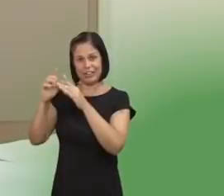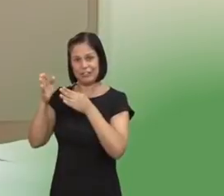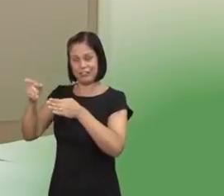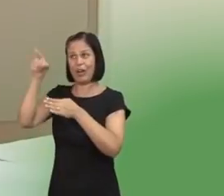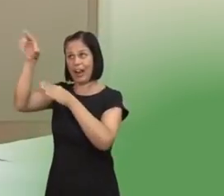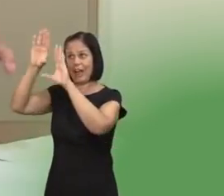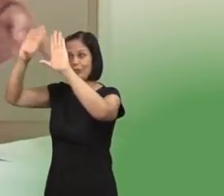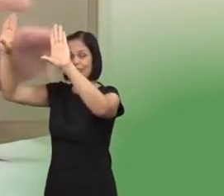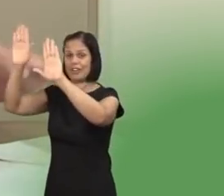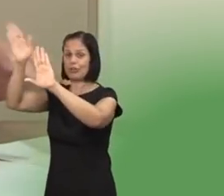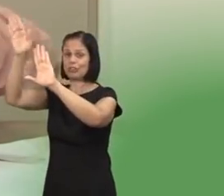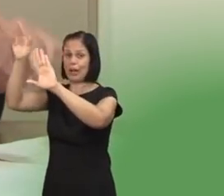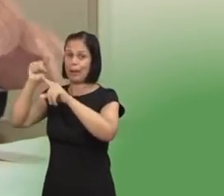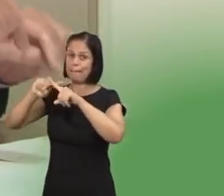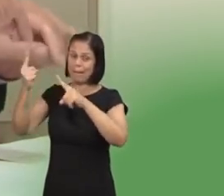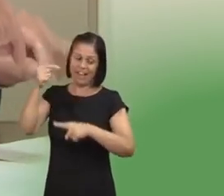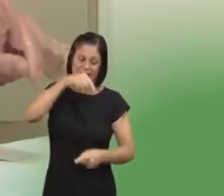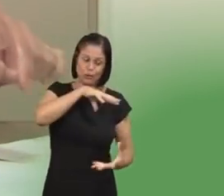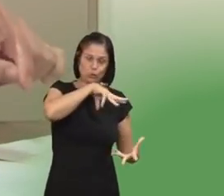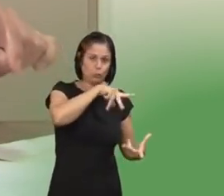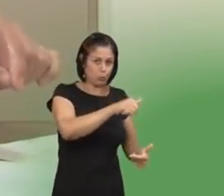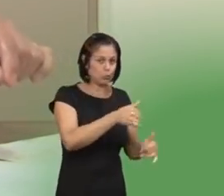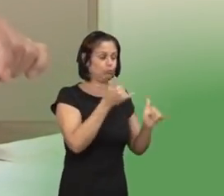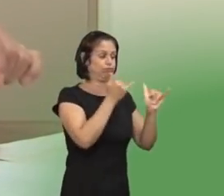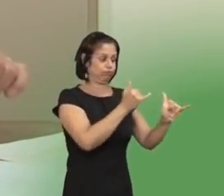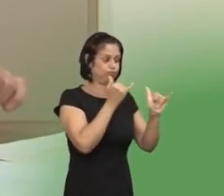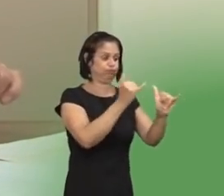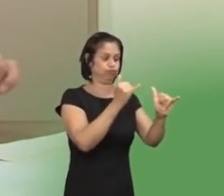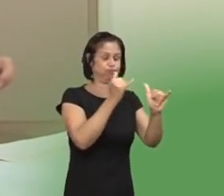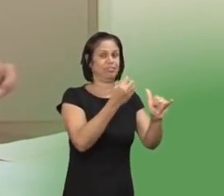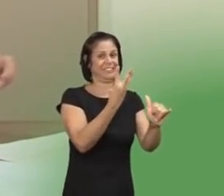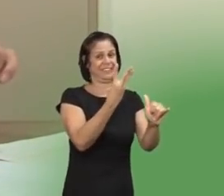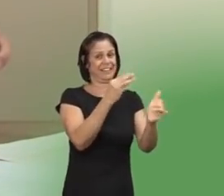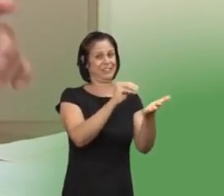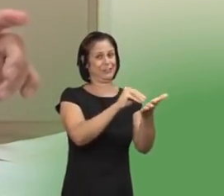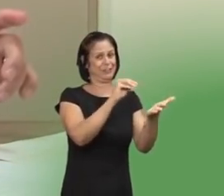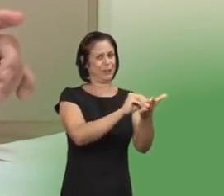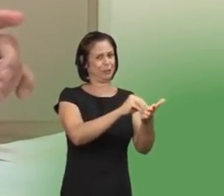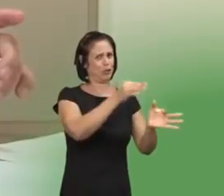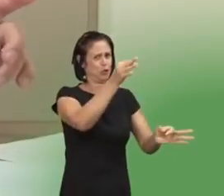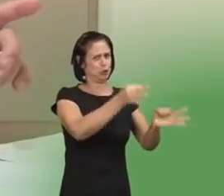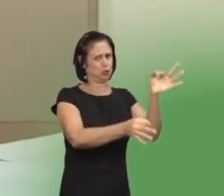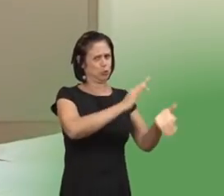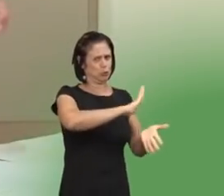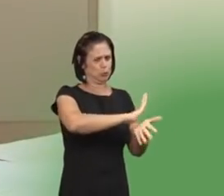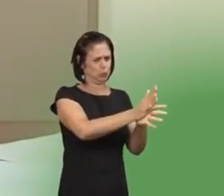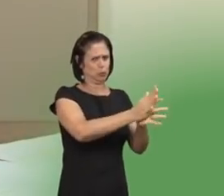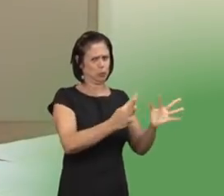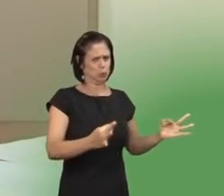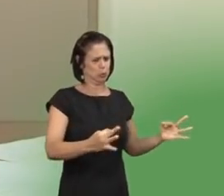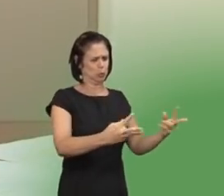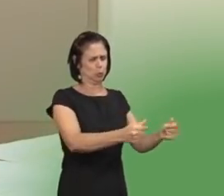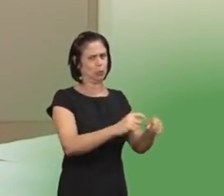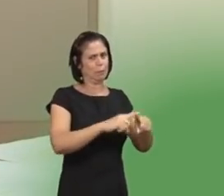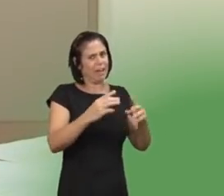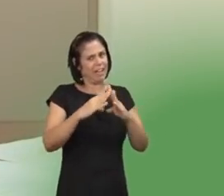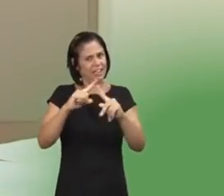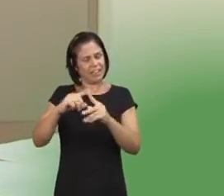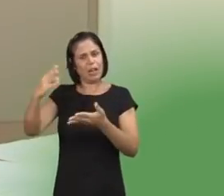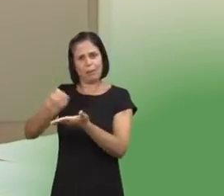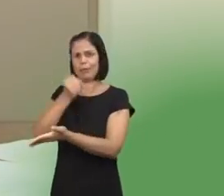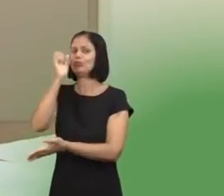tabernáculos eternos e o mundo irá ver aqui o resultado do toque das outras trombetas, mas a igreja já terá